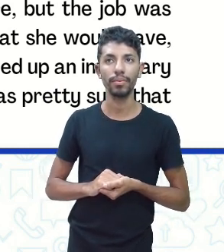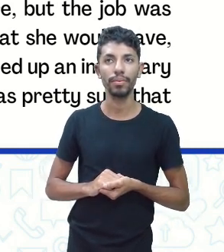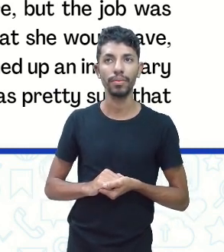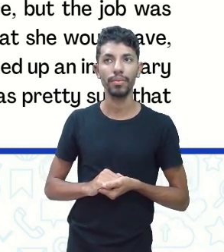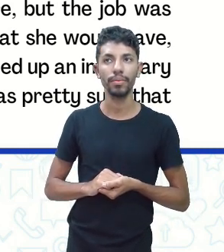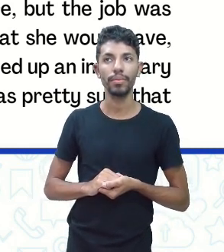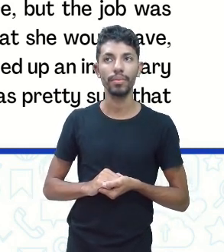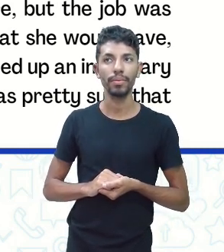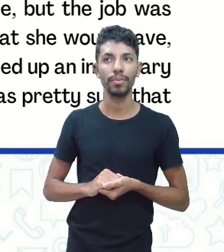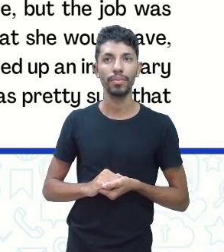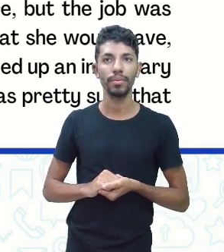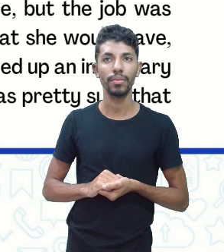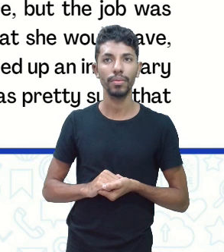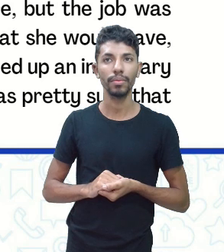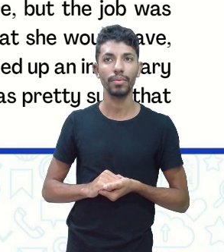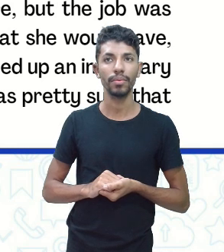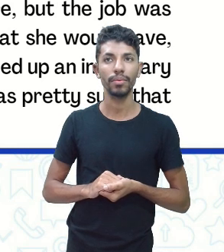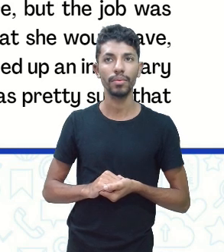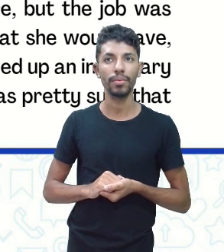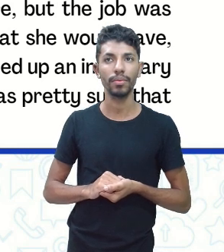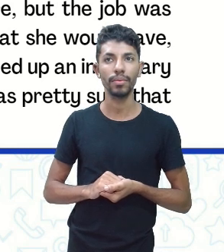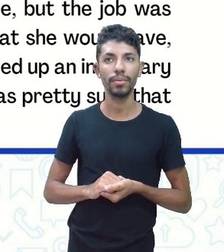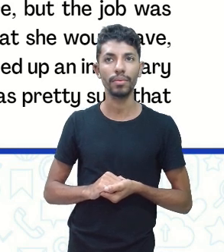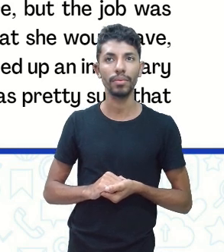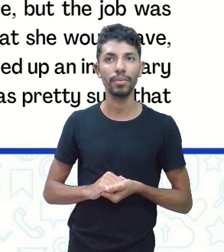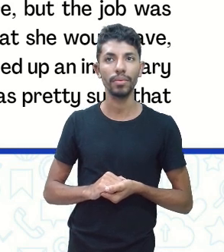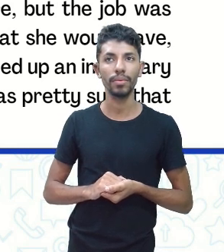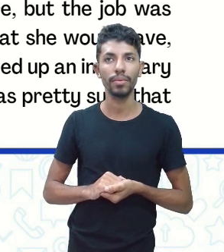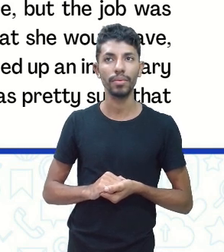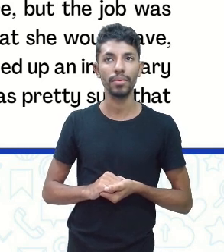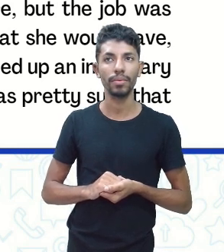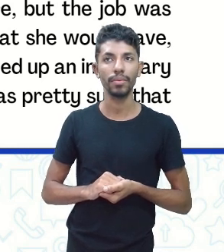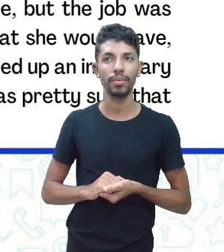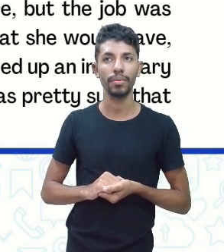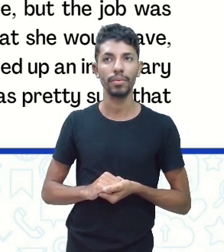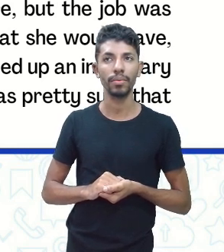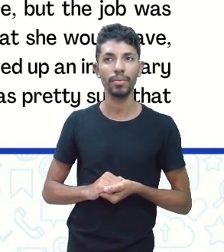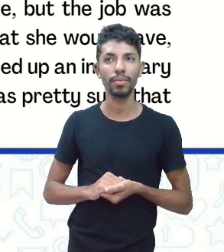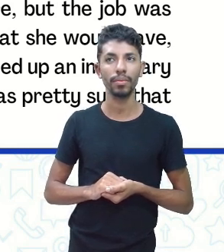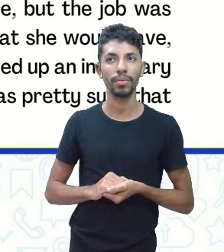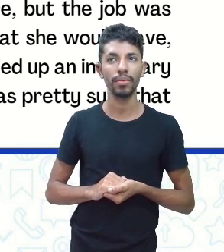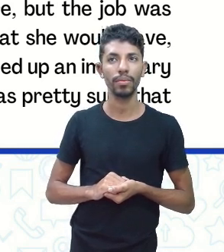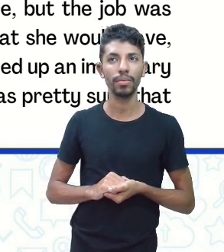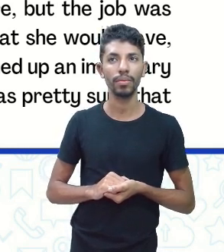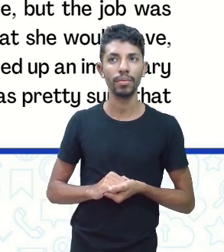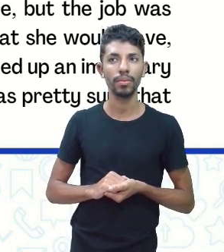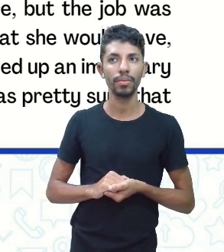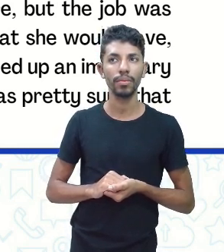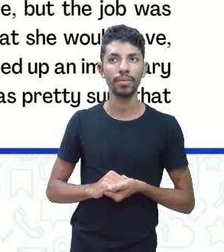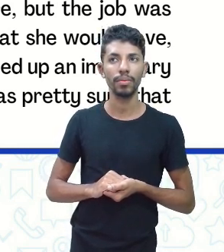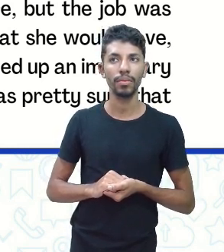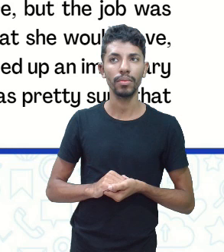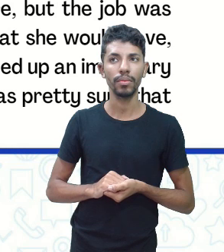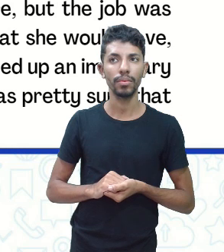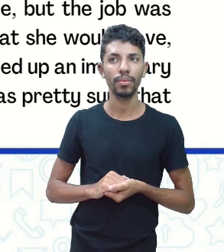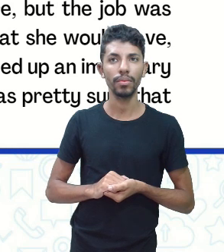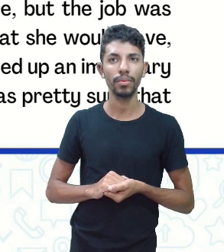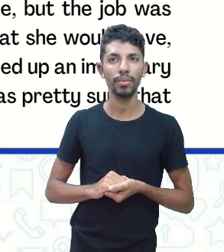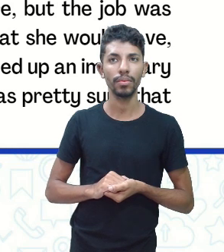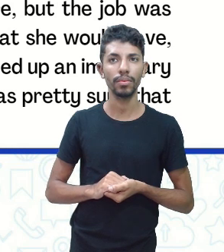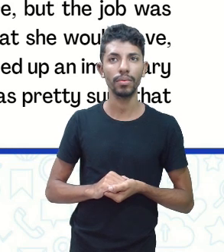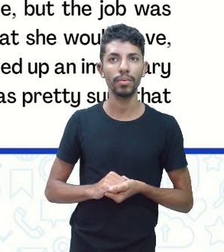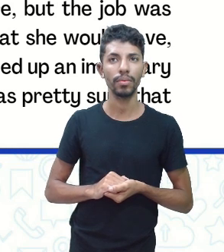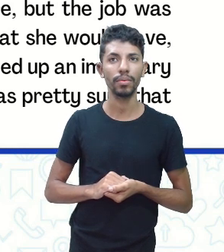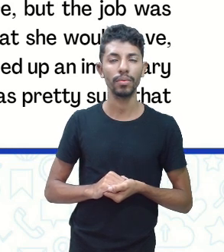the concession stand at the artsy movie theater downtown when he came